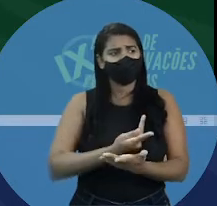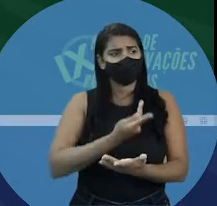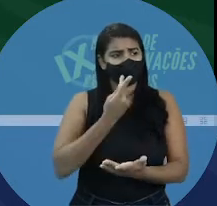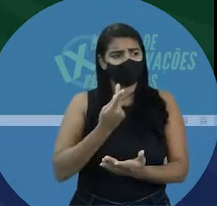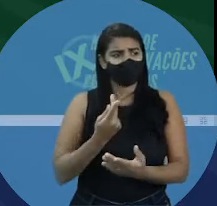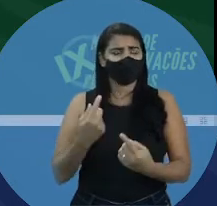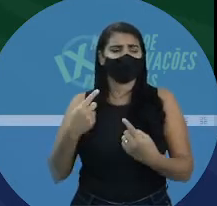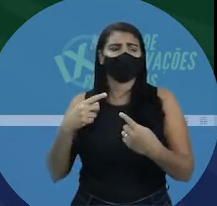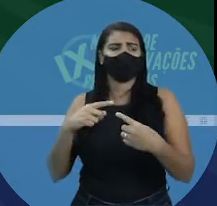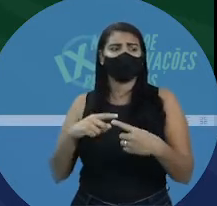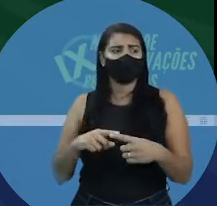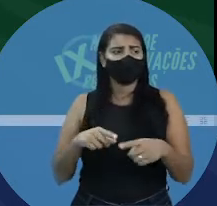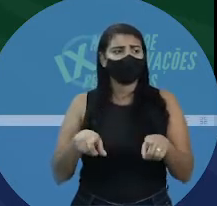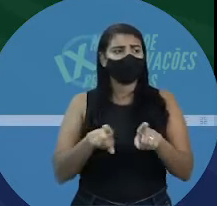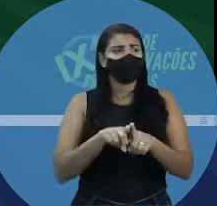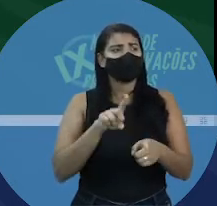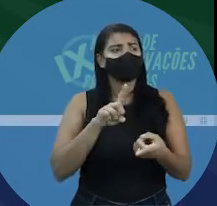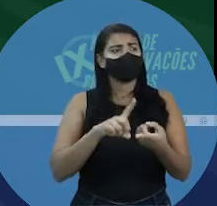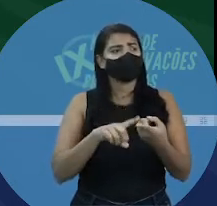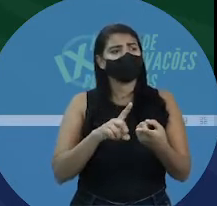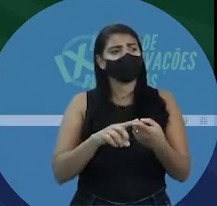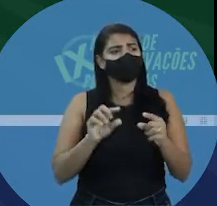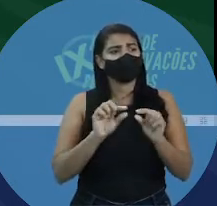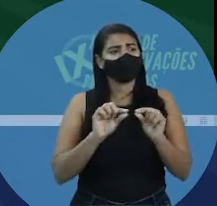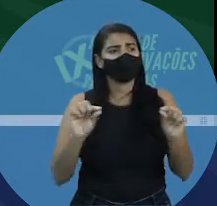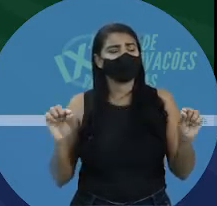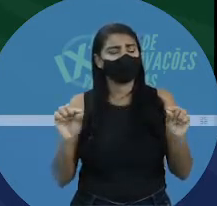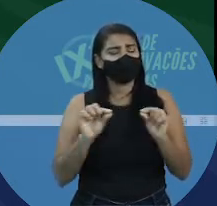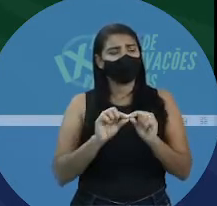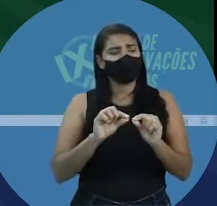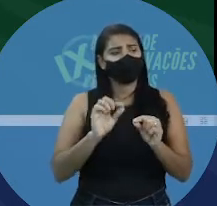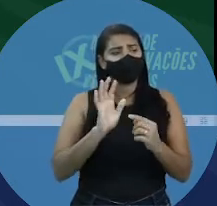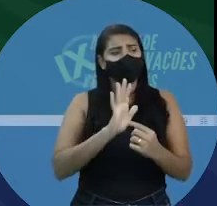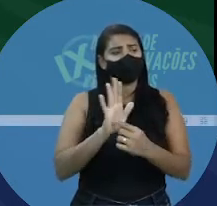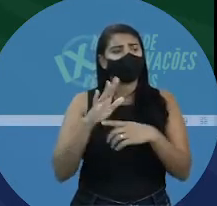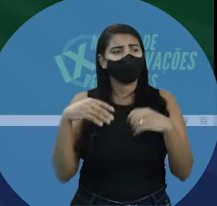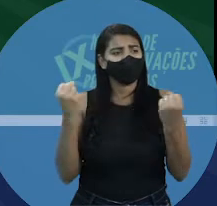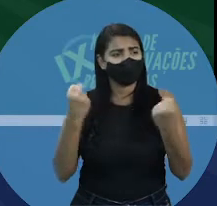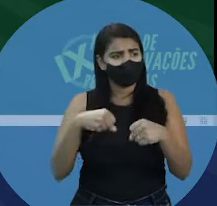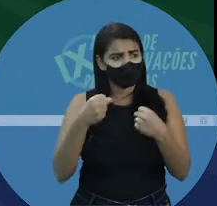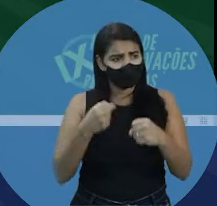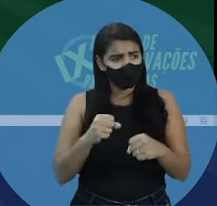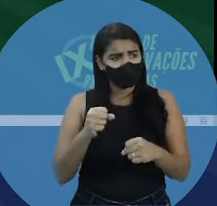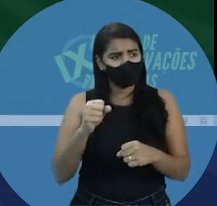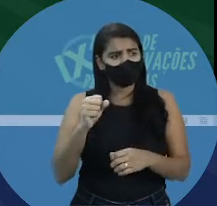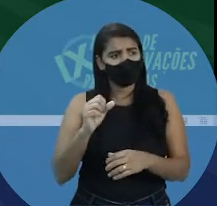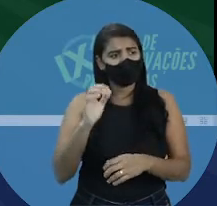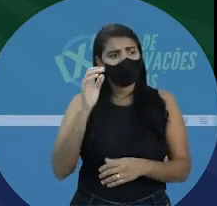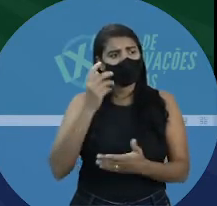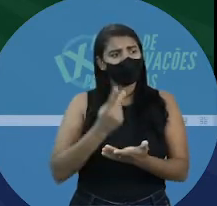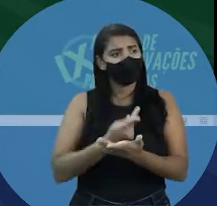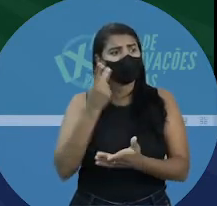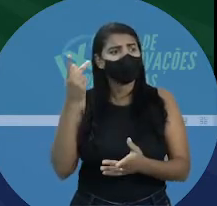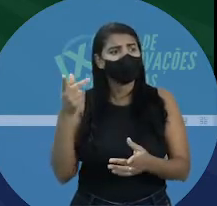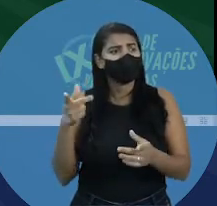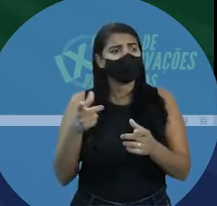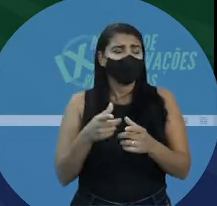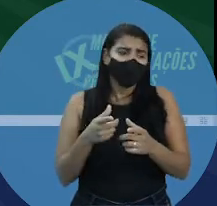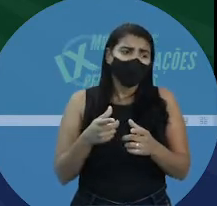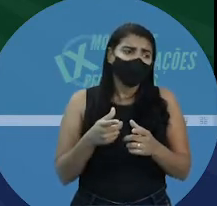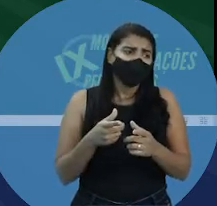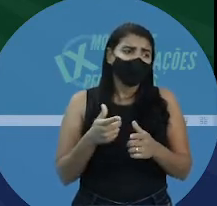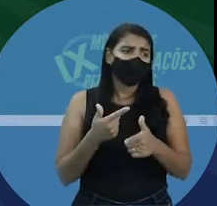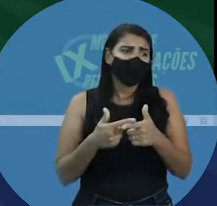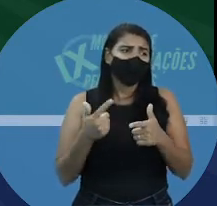impactos e a elaboração de medidas mitigadoras necessárias para solucionar ou minimizar efeitos danosos